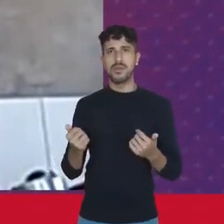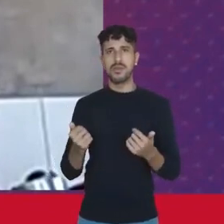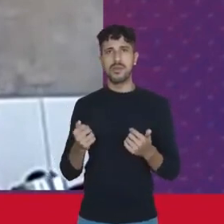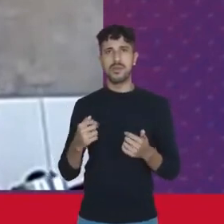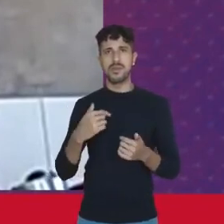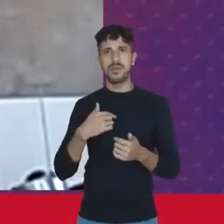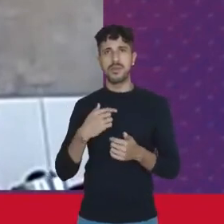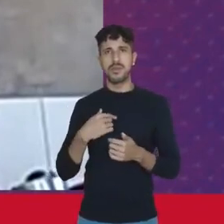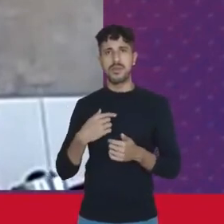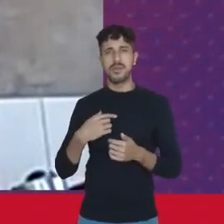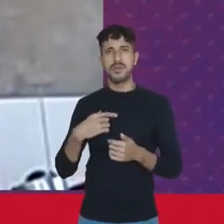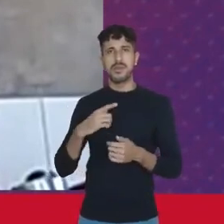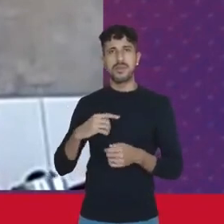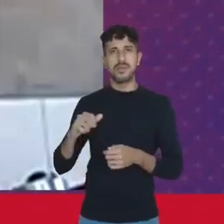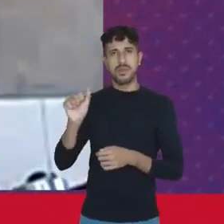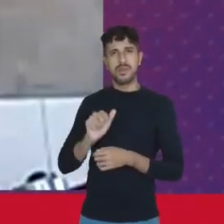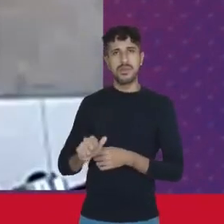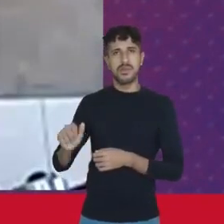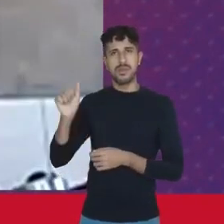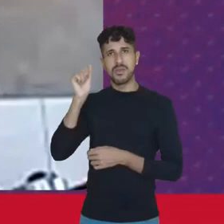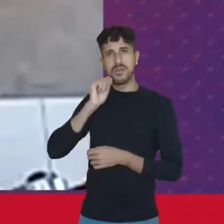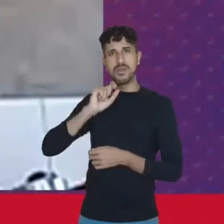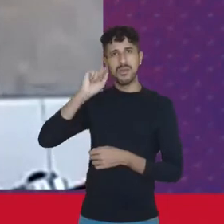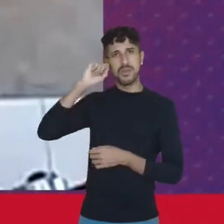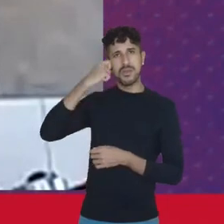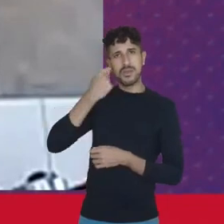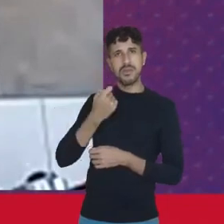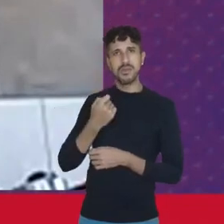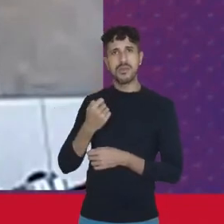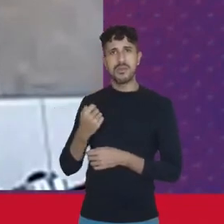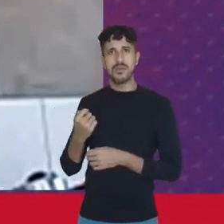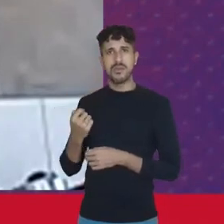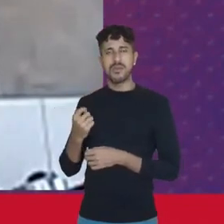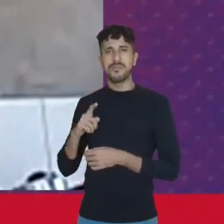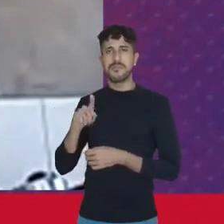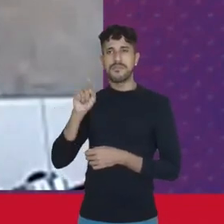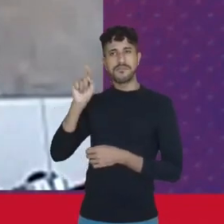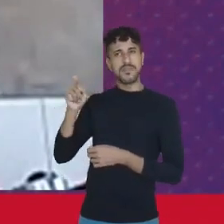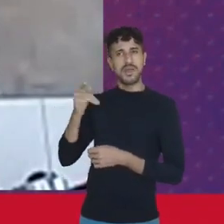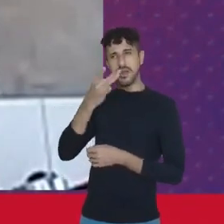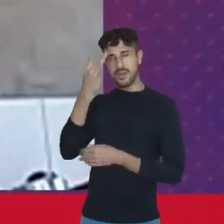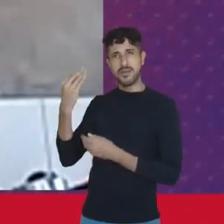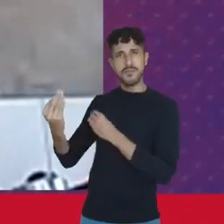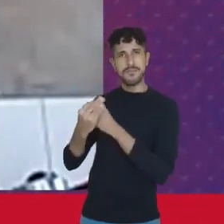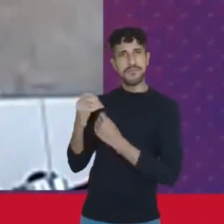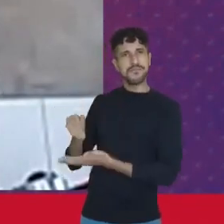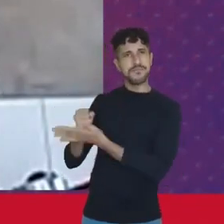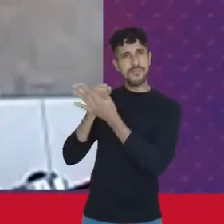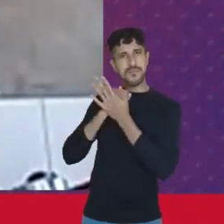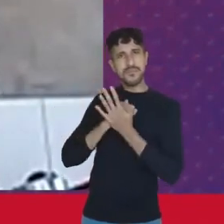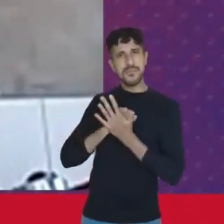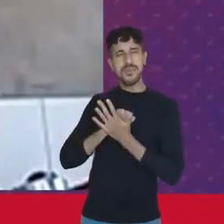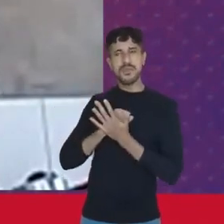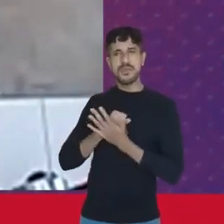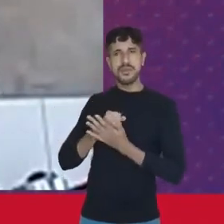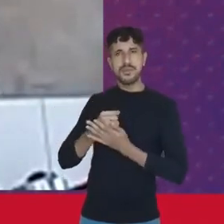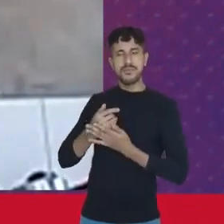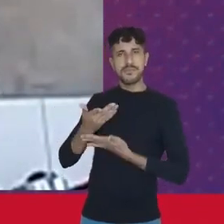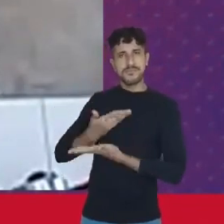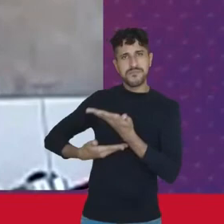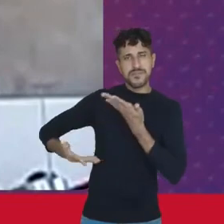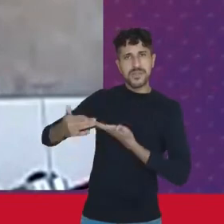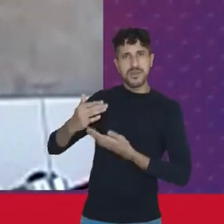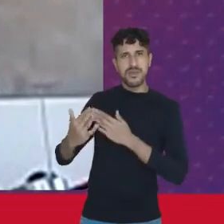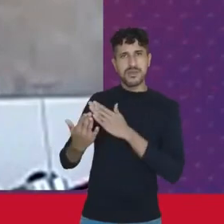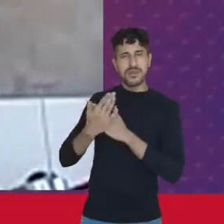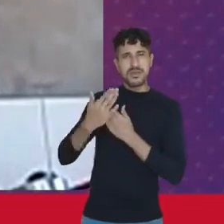Eu estou numa associação de mulheres negras. É de lá que eu estou sobrevivendo. É de lá que elas estão me ajudando. Elas